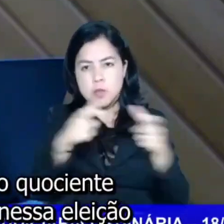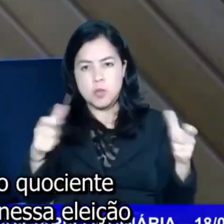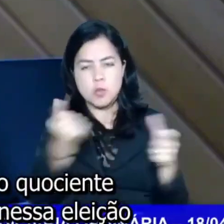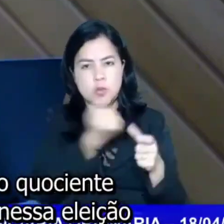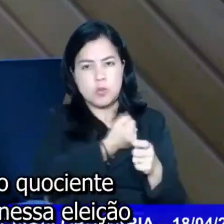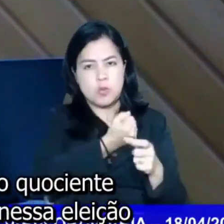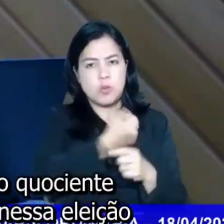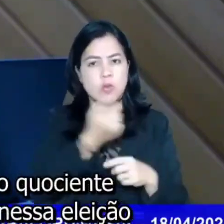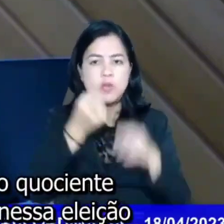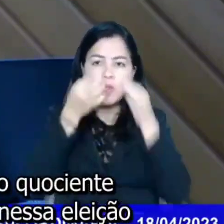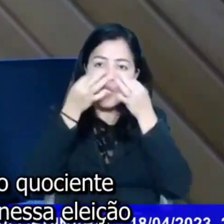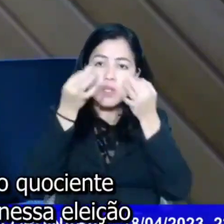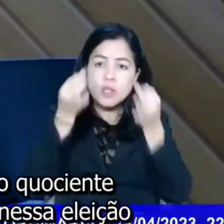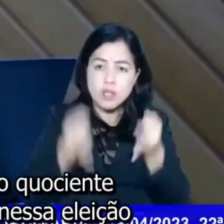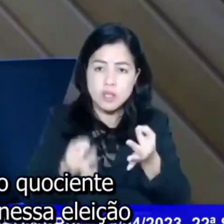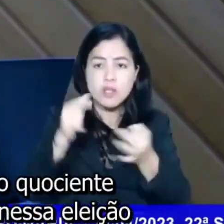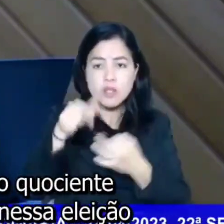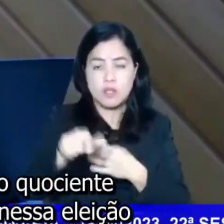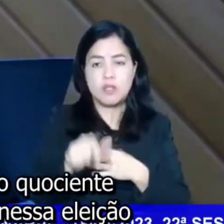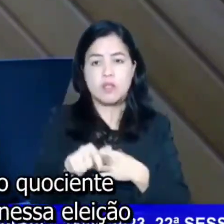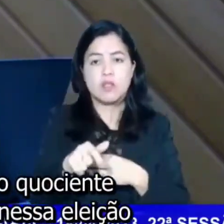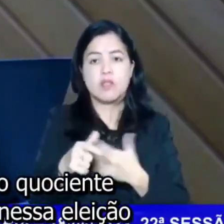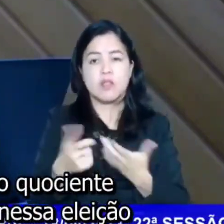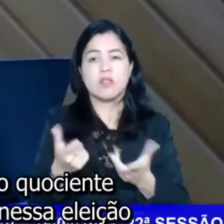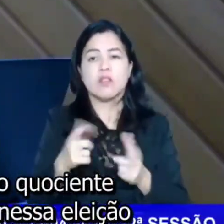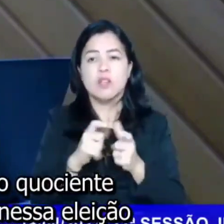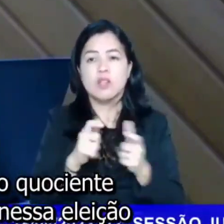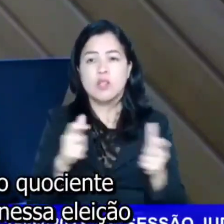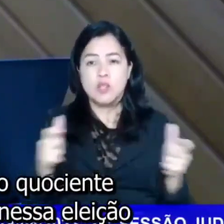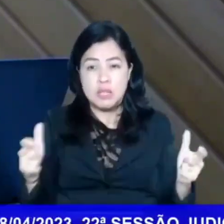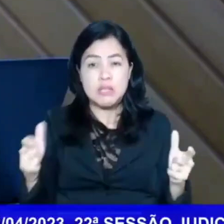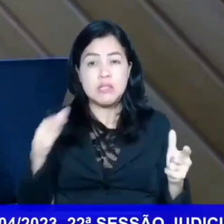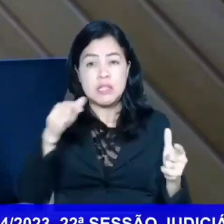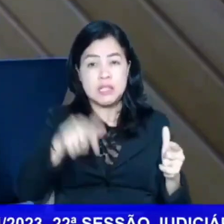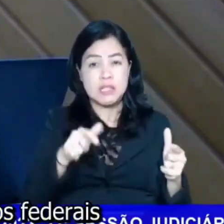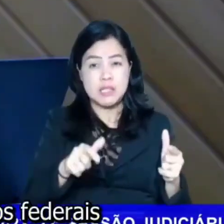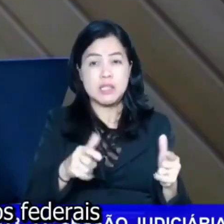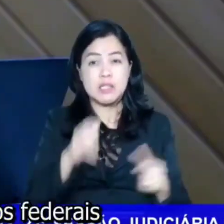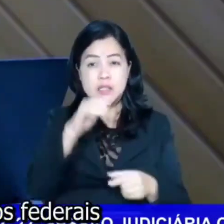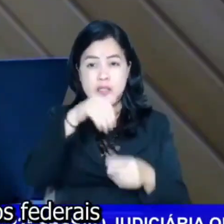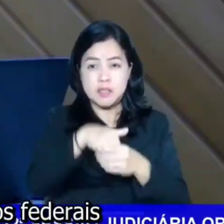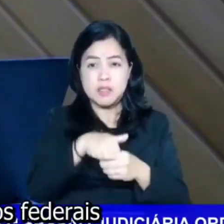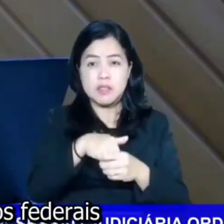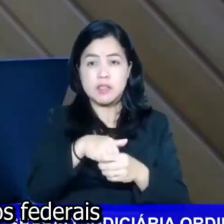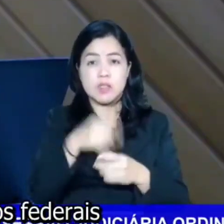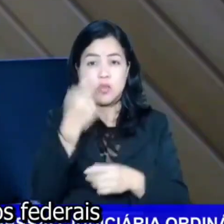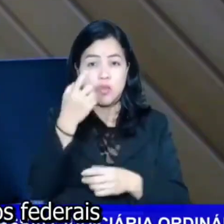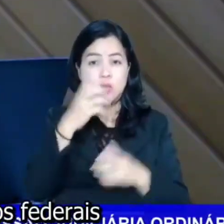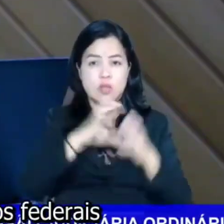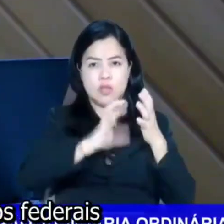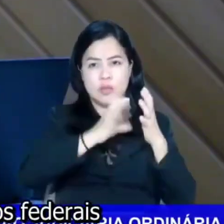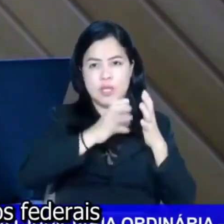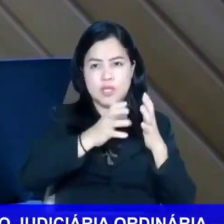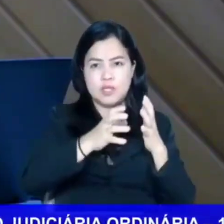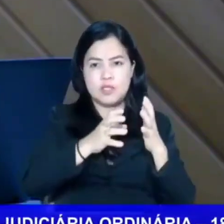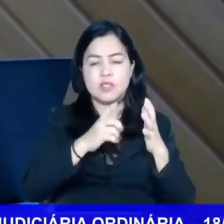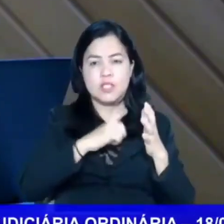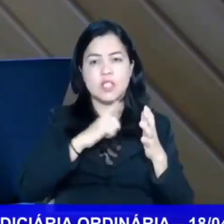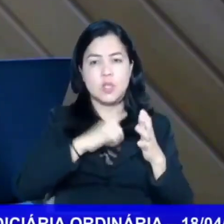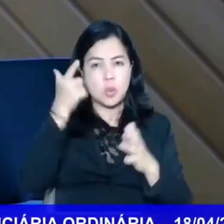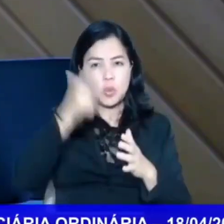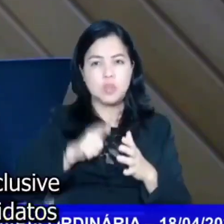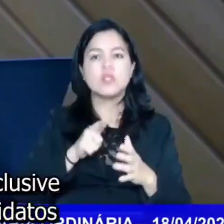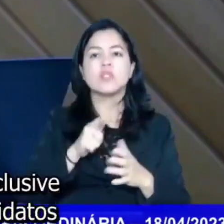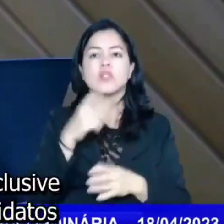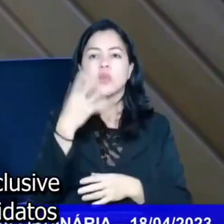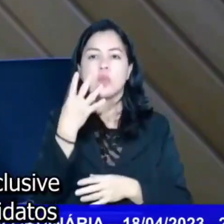gente viu aqui uma monstruosidade nessa eleição de um partido conseguir fazer 4 deputados federais,